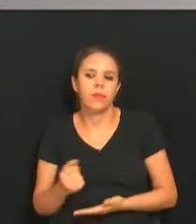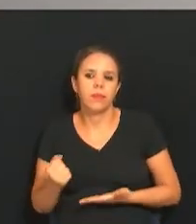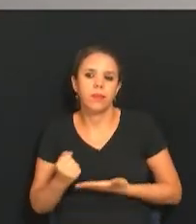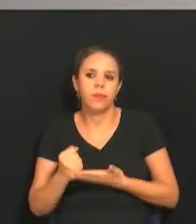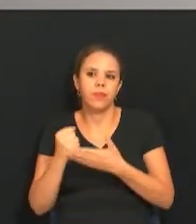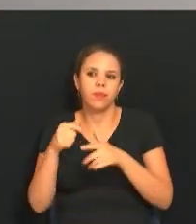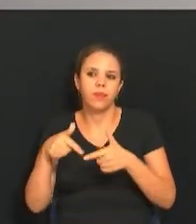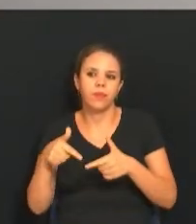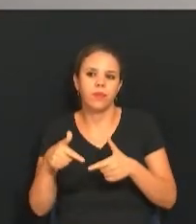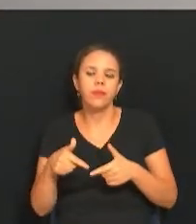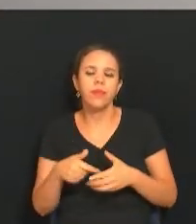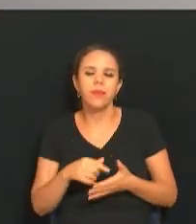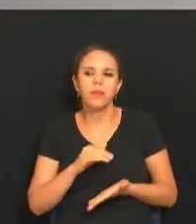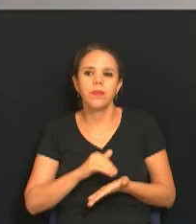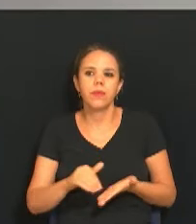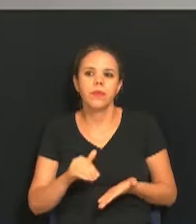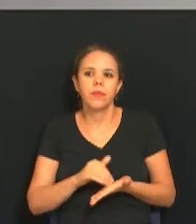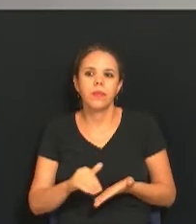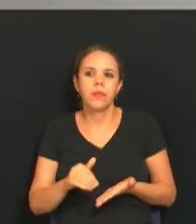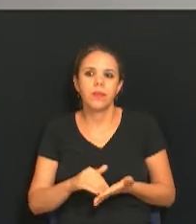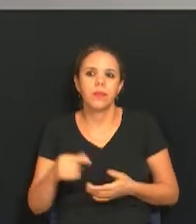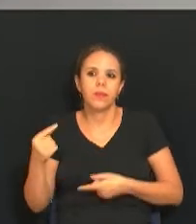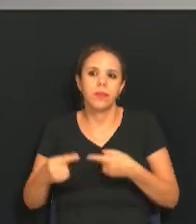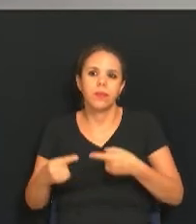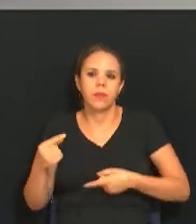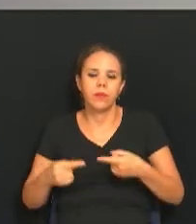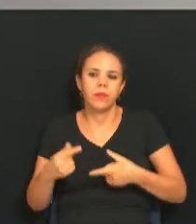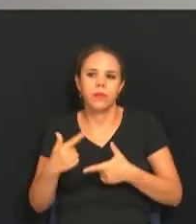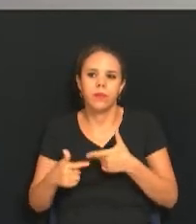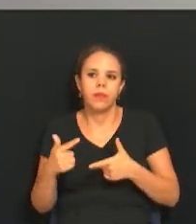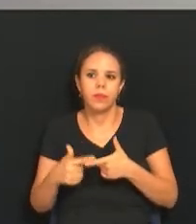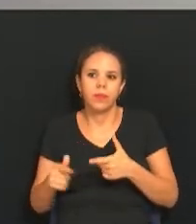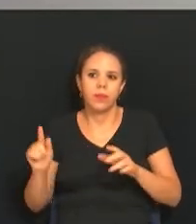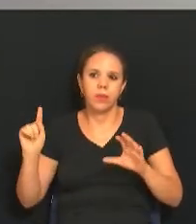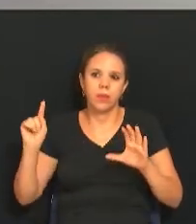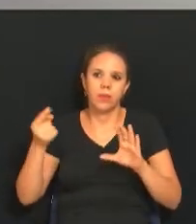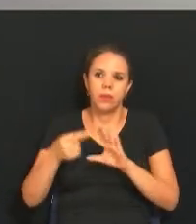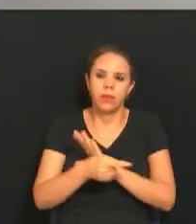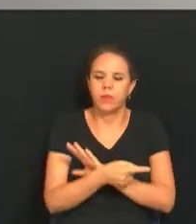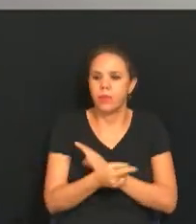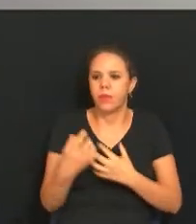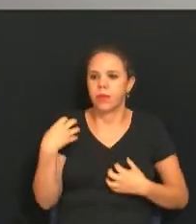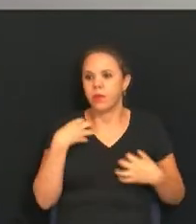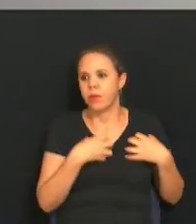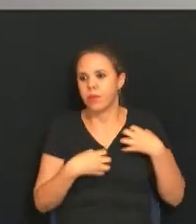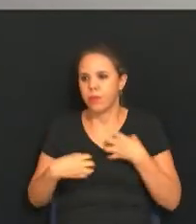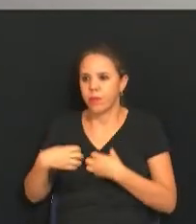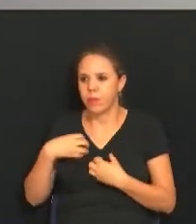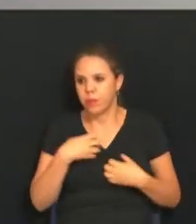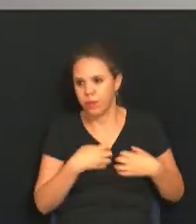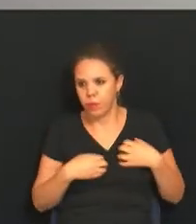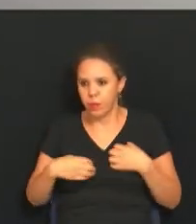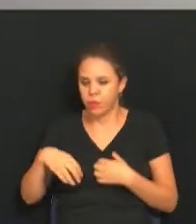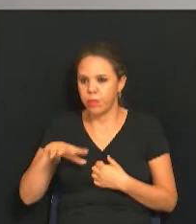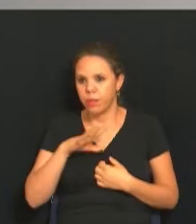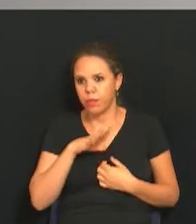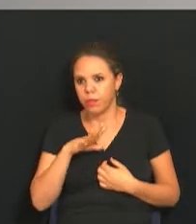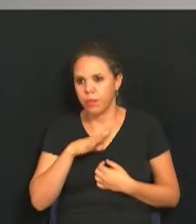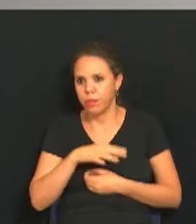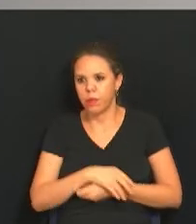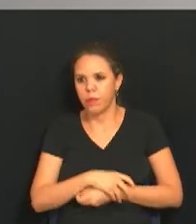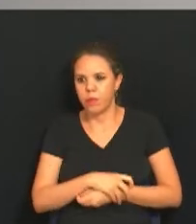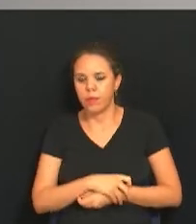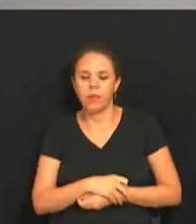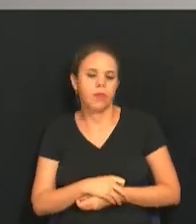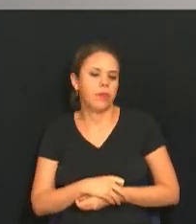trabalhos da relatoria e discutir esse problema a fundo que aflige a nossa cidade e é